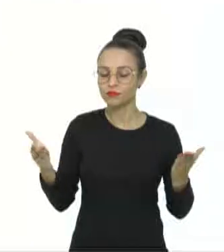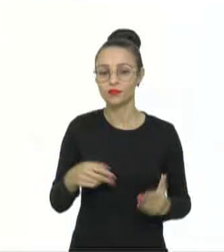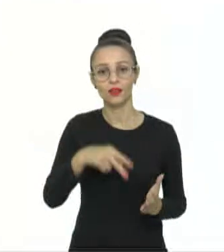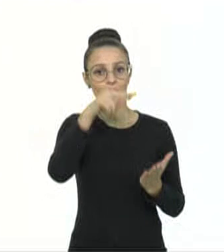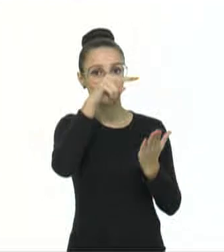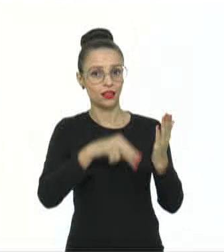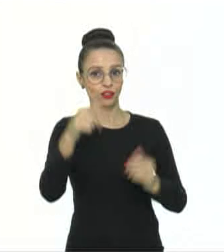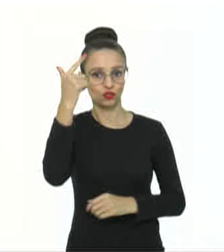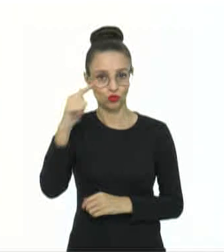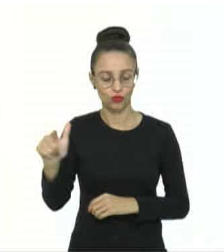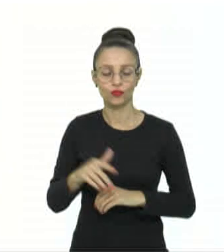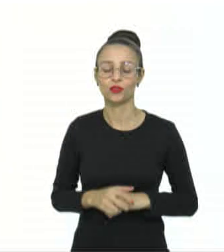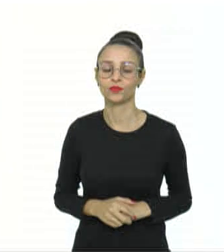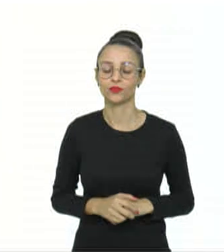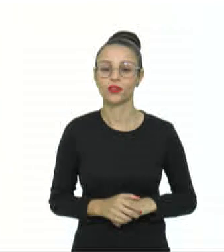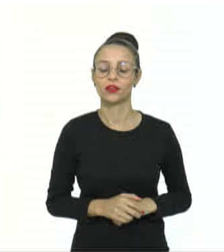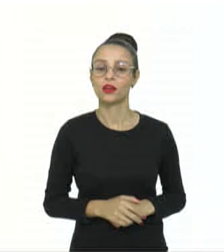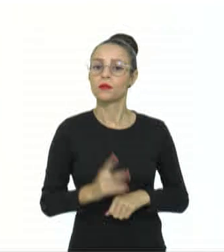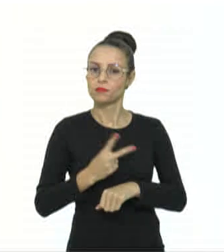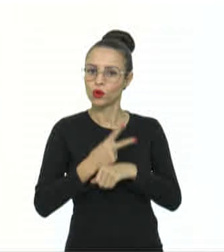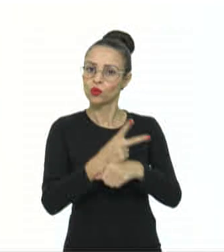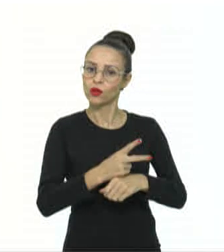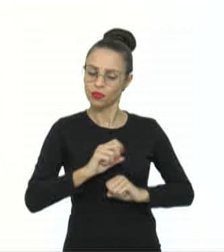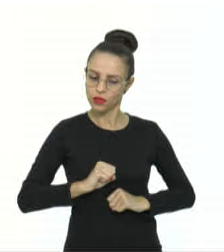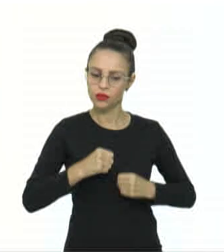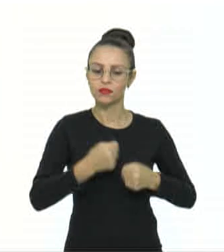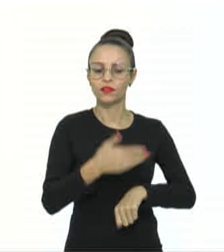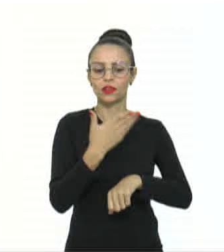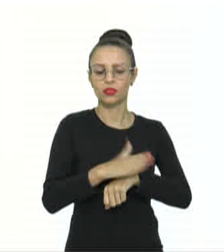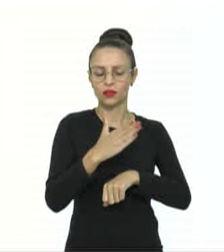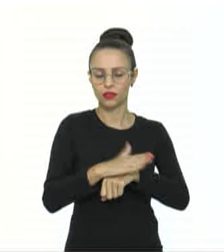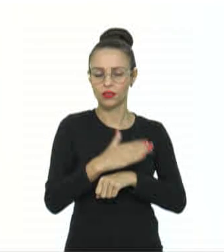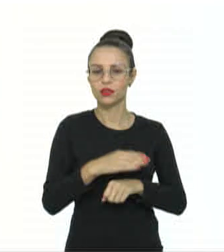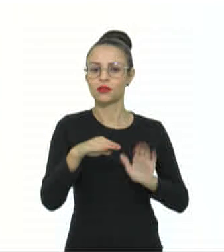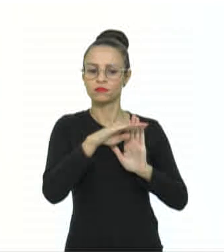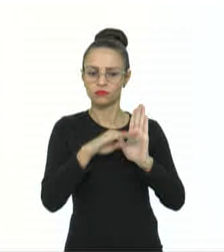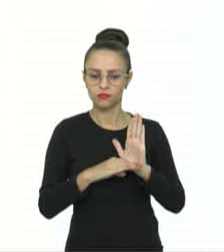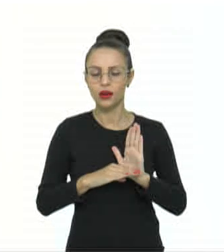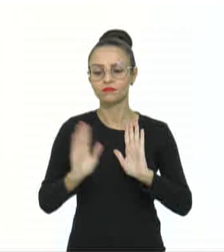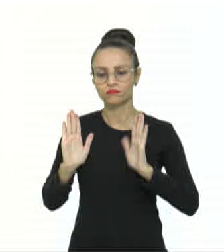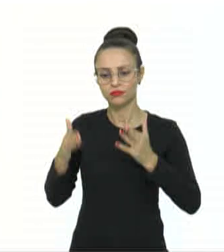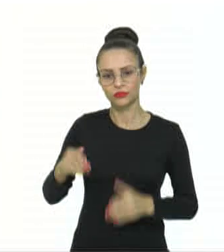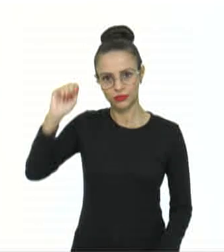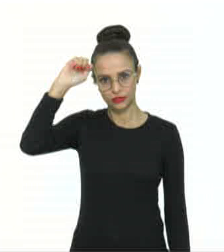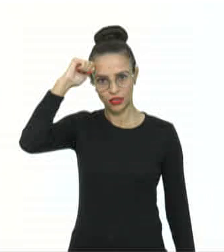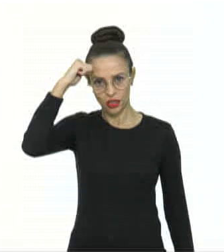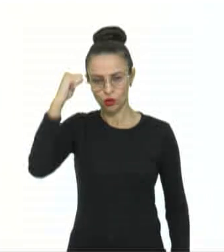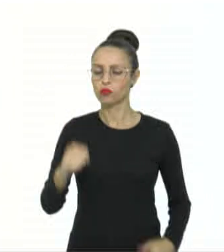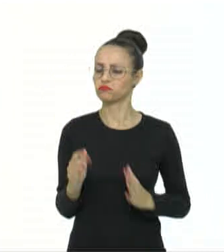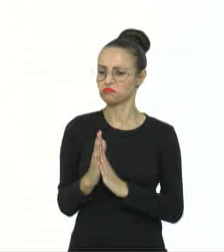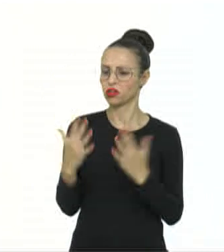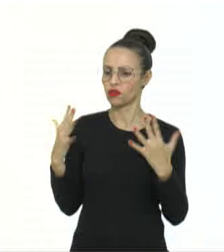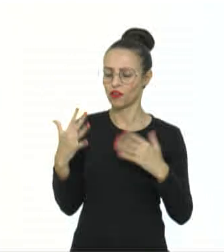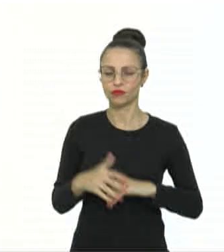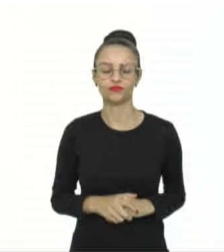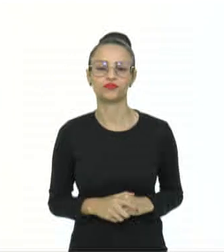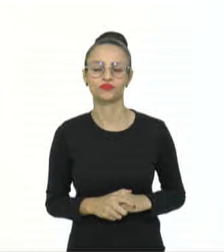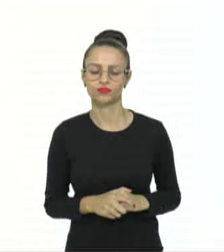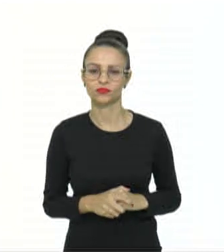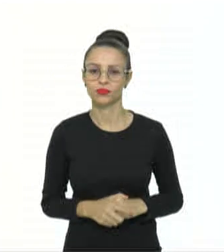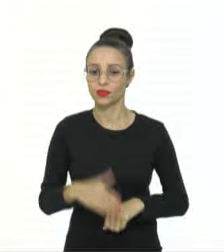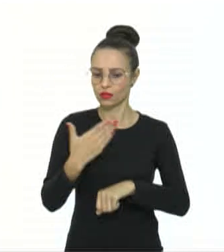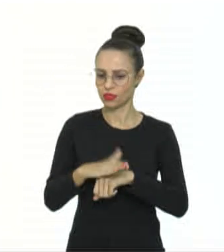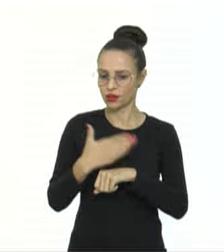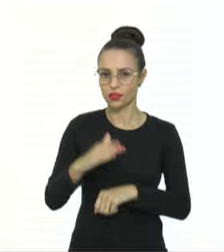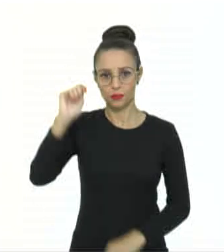reler os títulos. Procuradoria defende trainee só para negros da Magazine Luiza. Louvável. E trainee